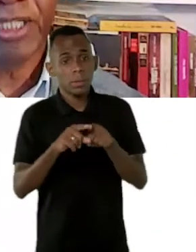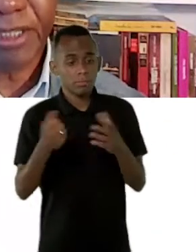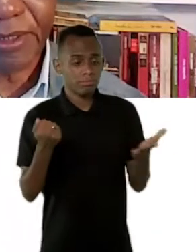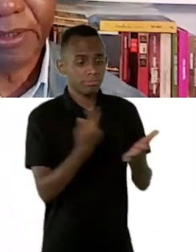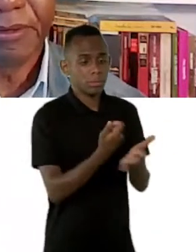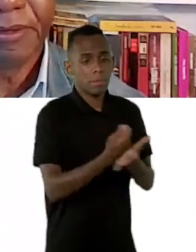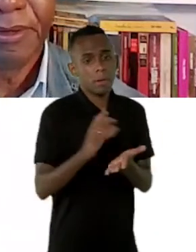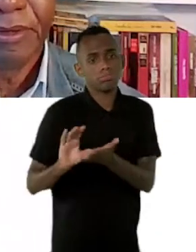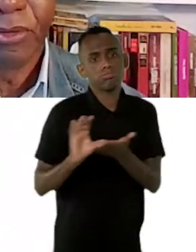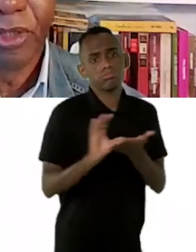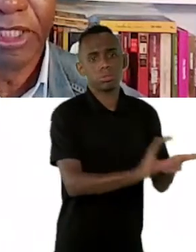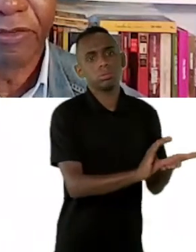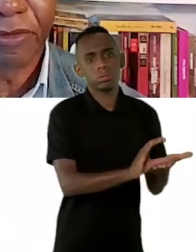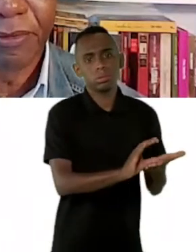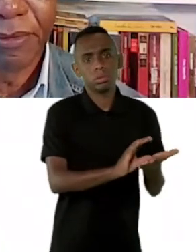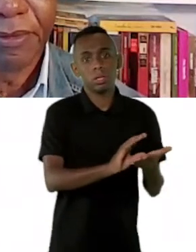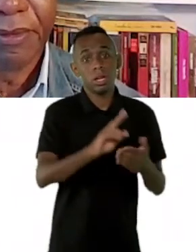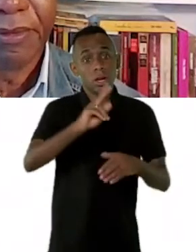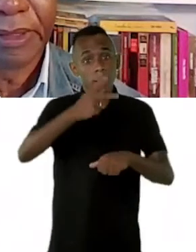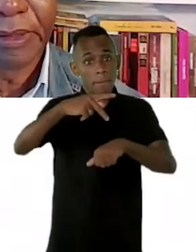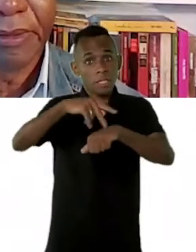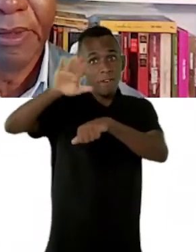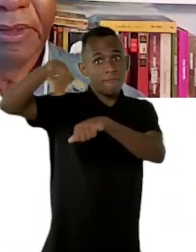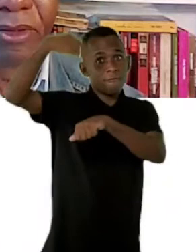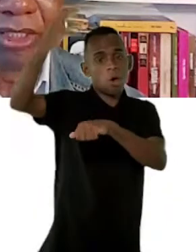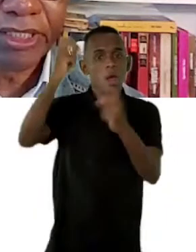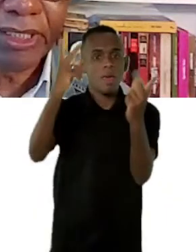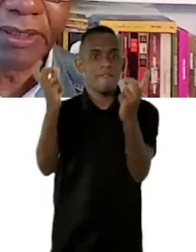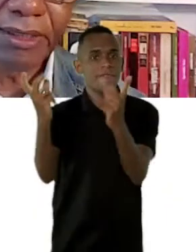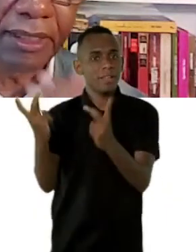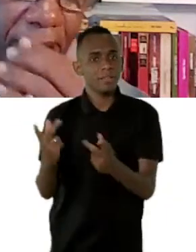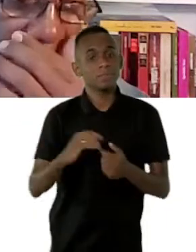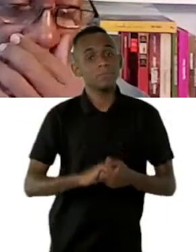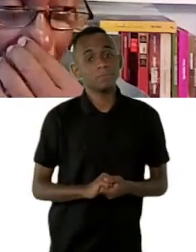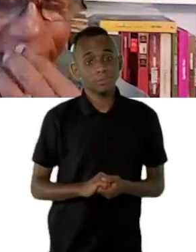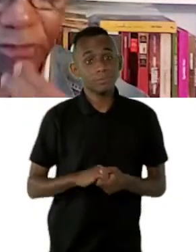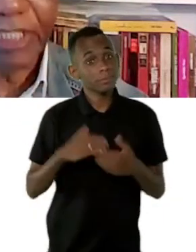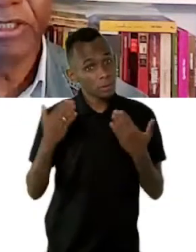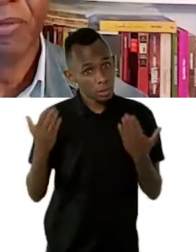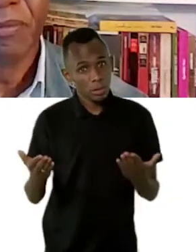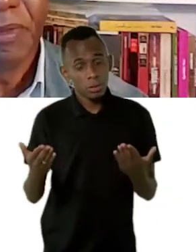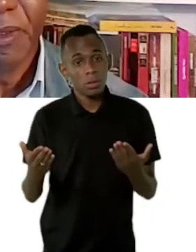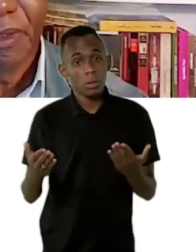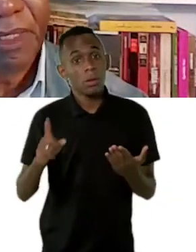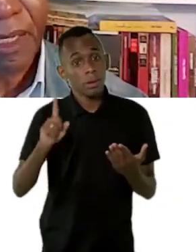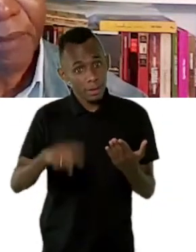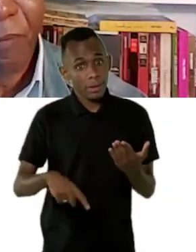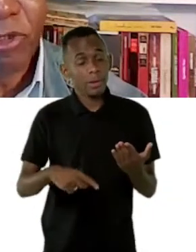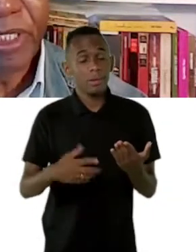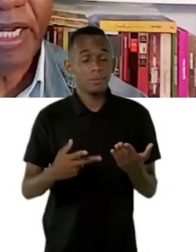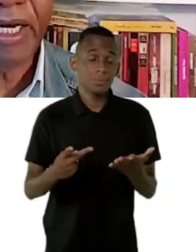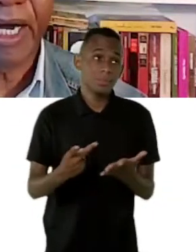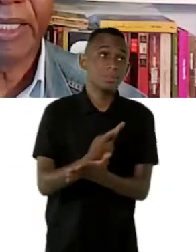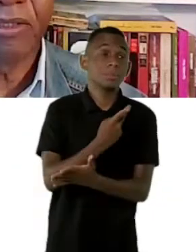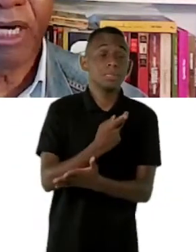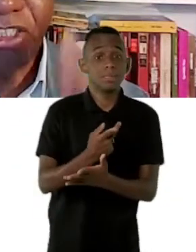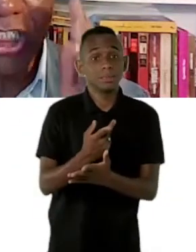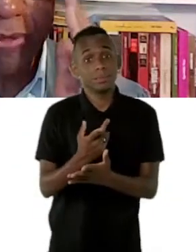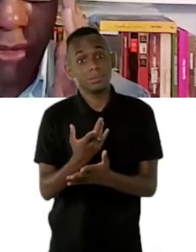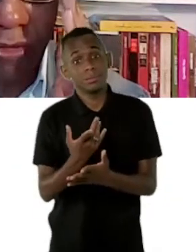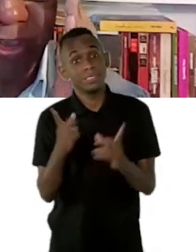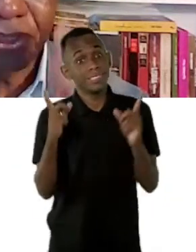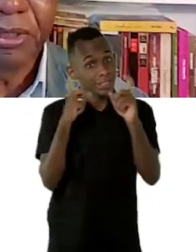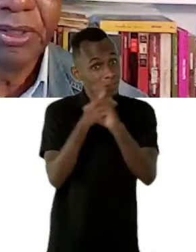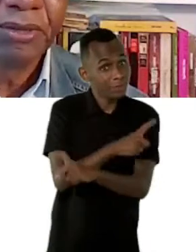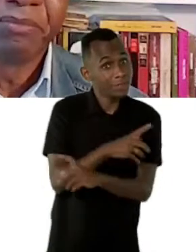edições estrangeiras do livro. Né? Então, assim, quer dizer, é uma situação que é muito delicada. Eu